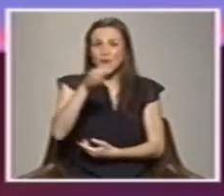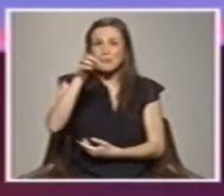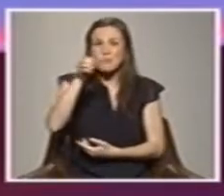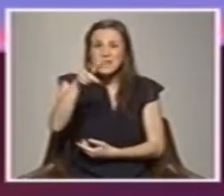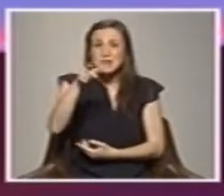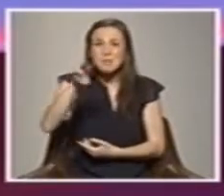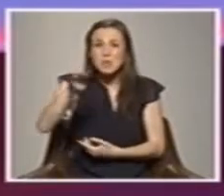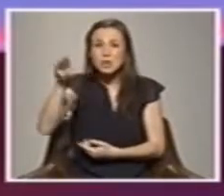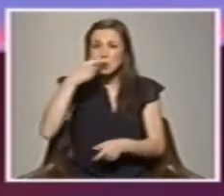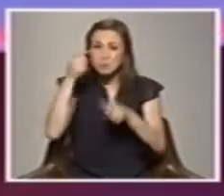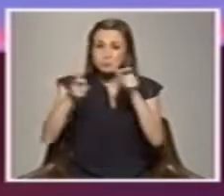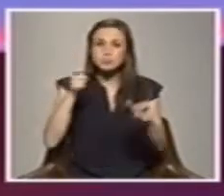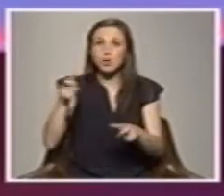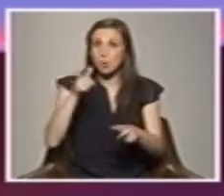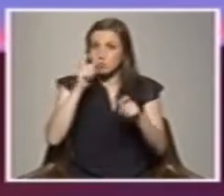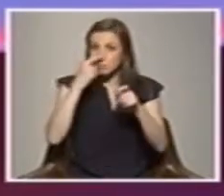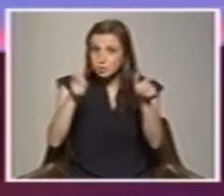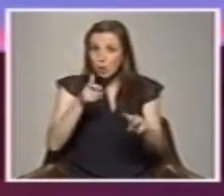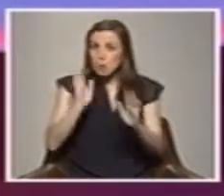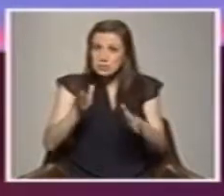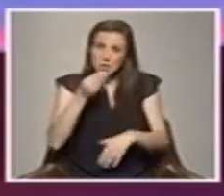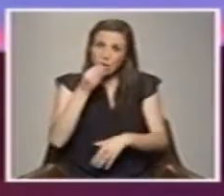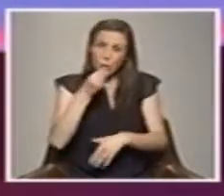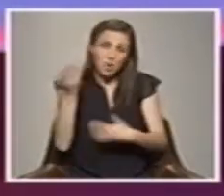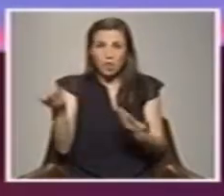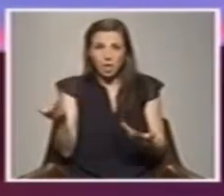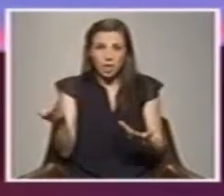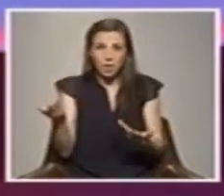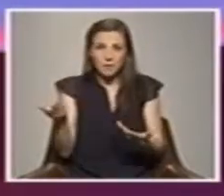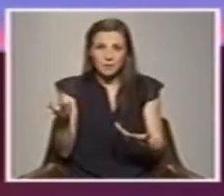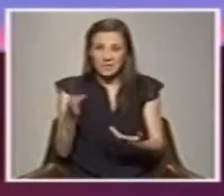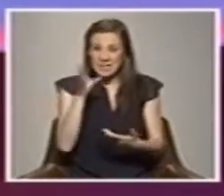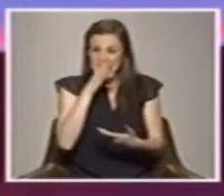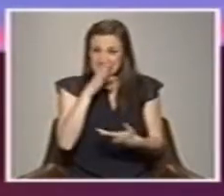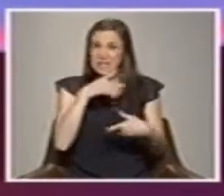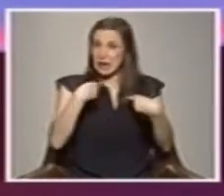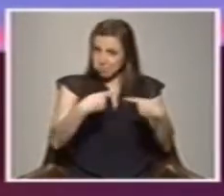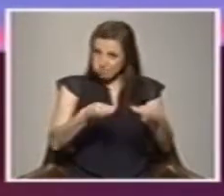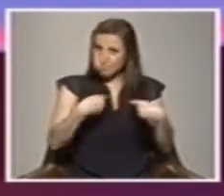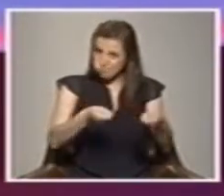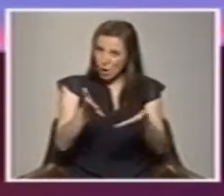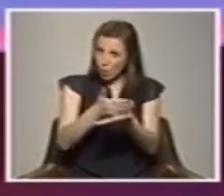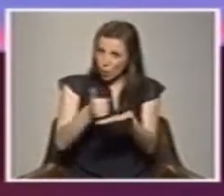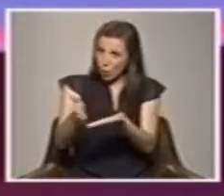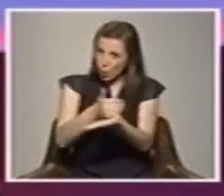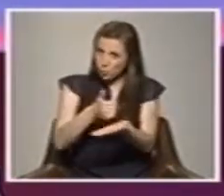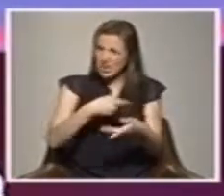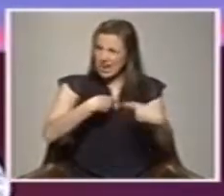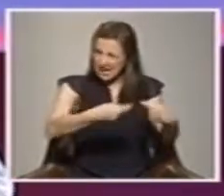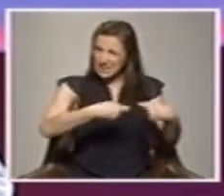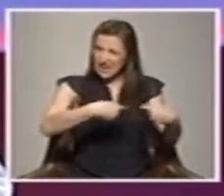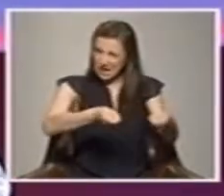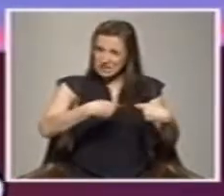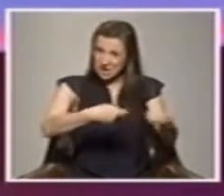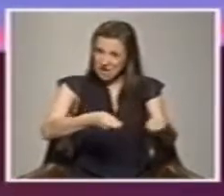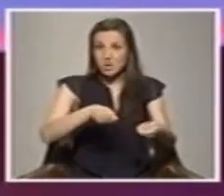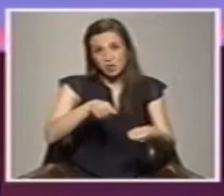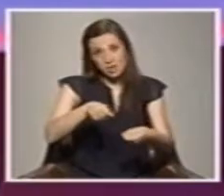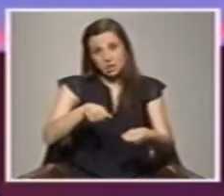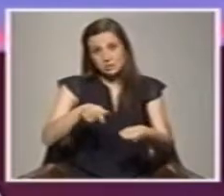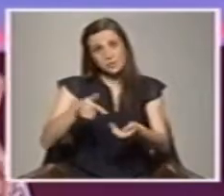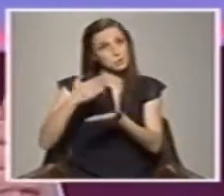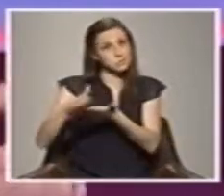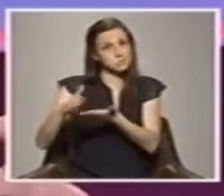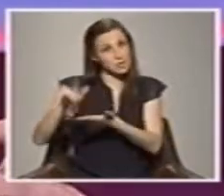comer, porque o ser humano precisa de comer. E quanto mais desgastarmos os recursos do planeta desnecessariamente, e aí é logo um desperdício, se